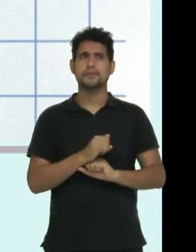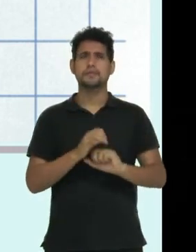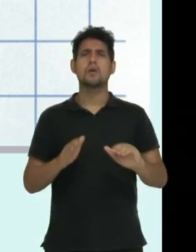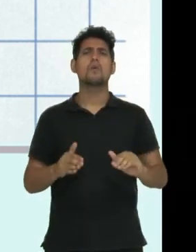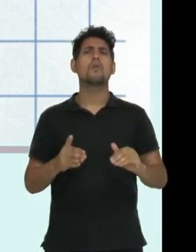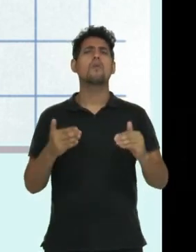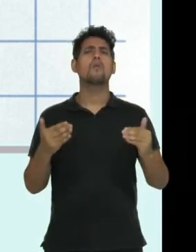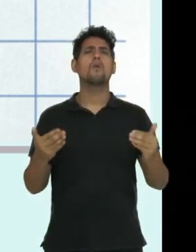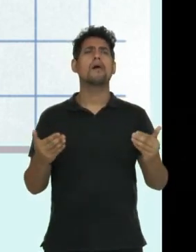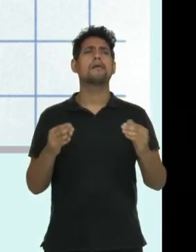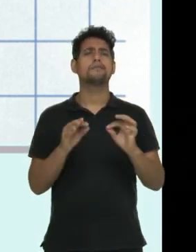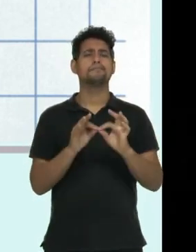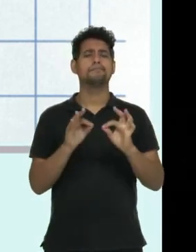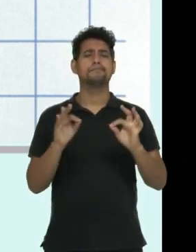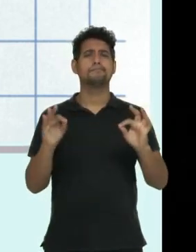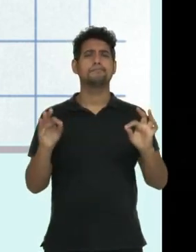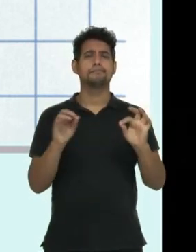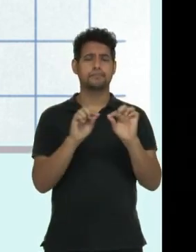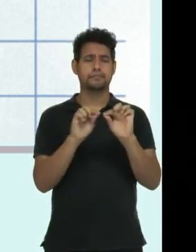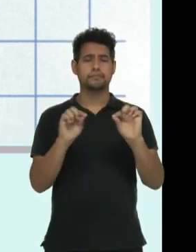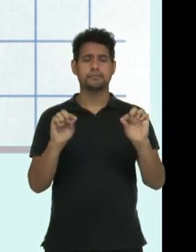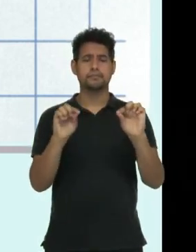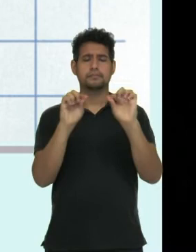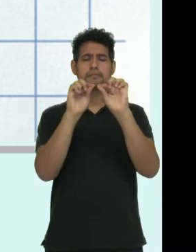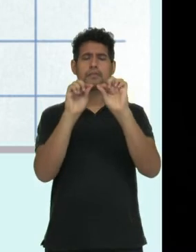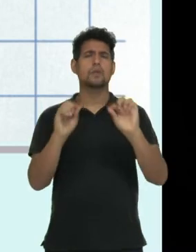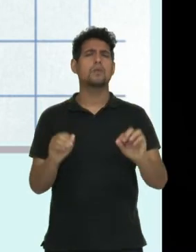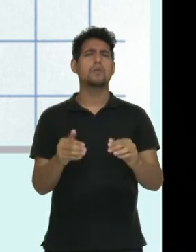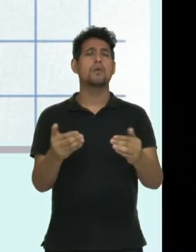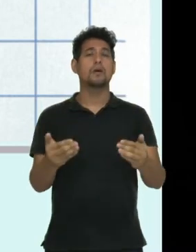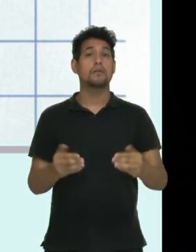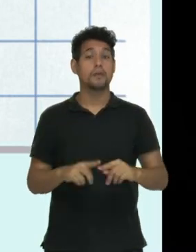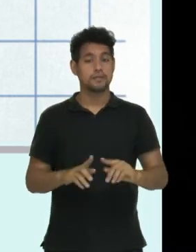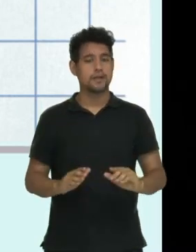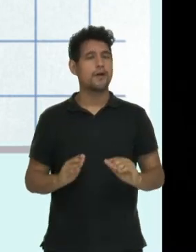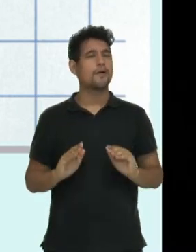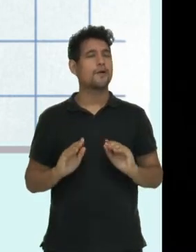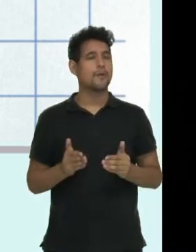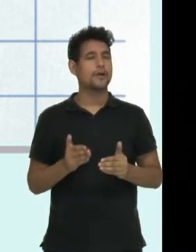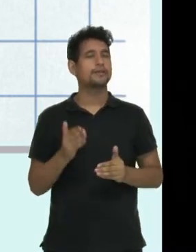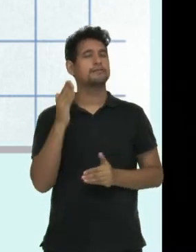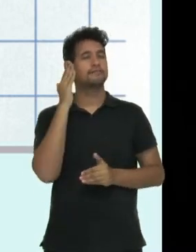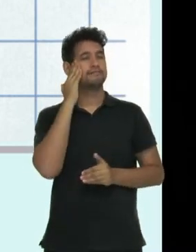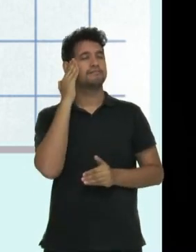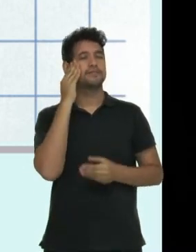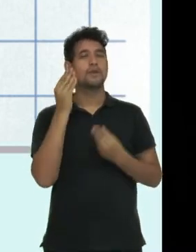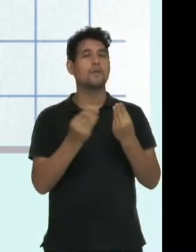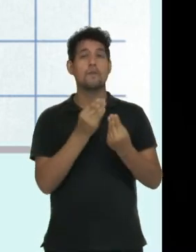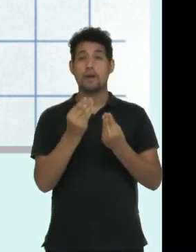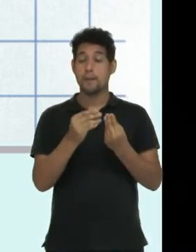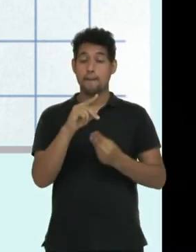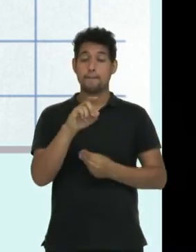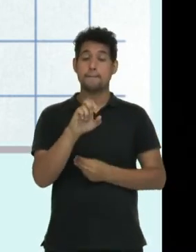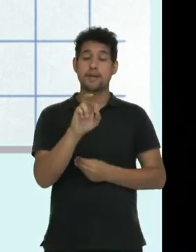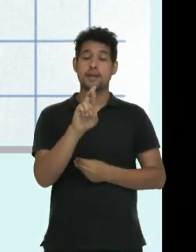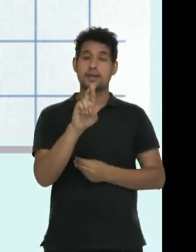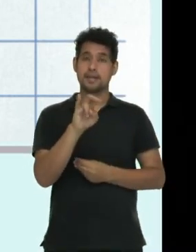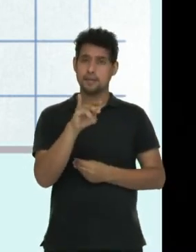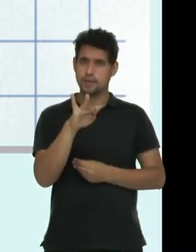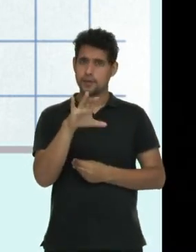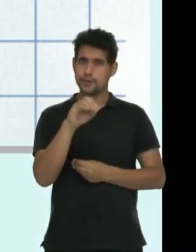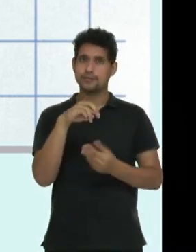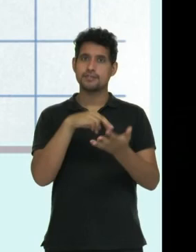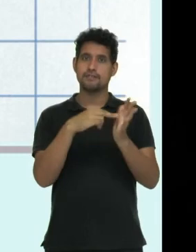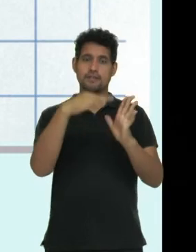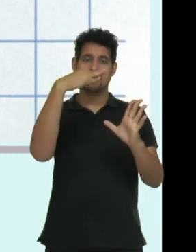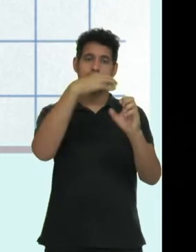o perímetro do triângulo? Olha só. Agora que a gente já sabe o que é um perímetro, né? Que é a soma ali de todos